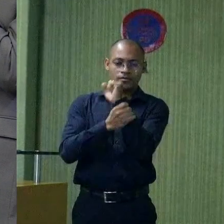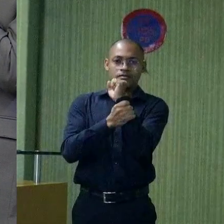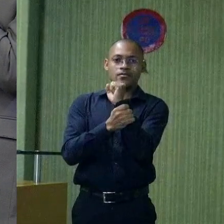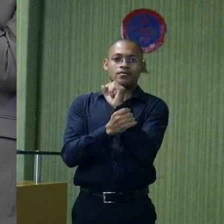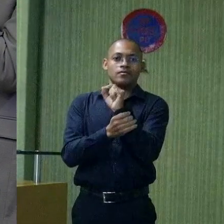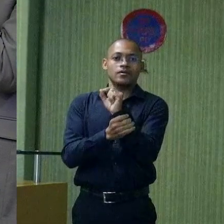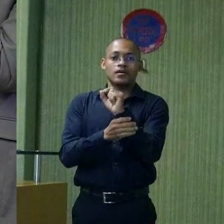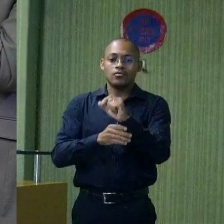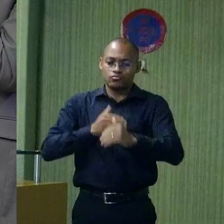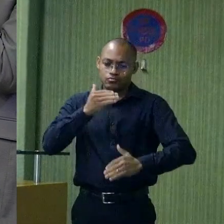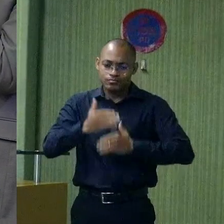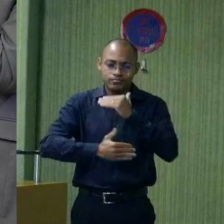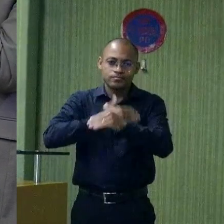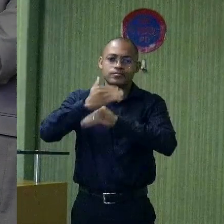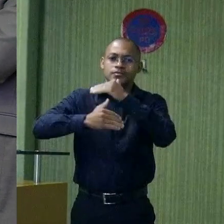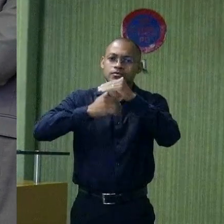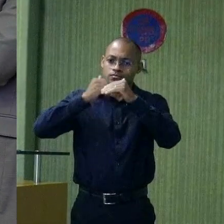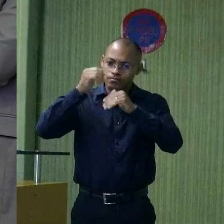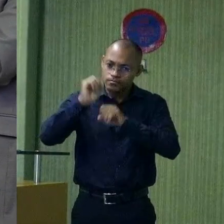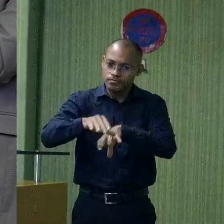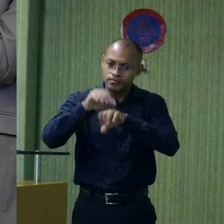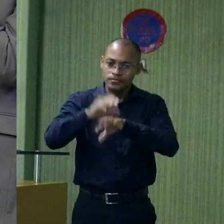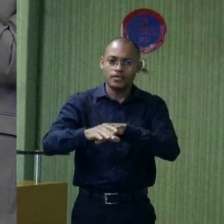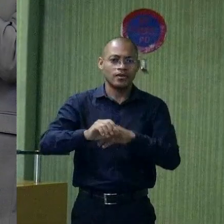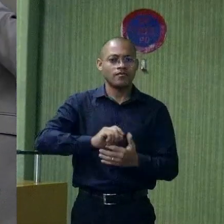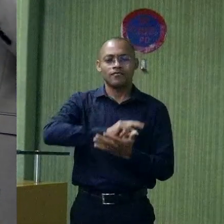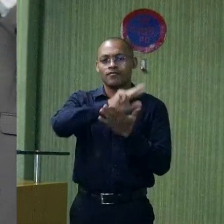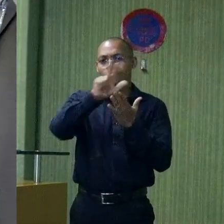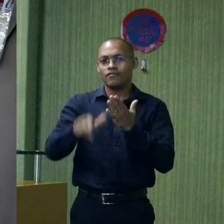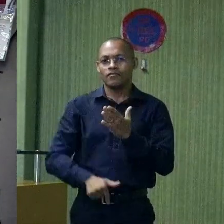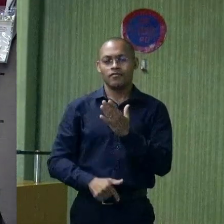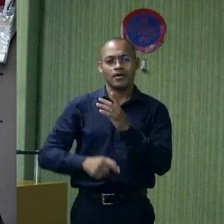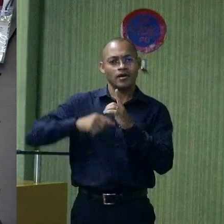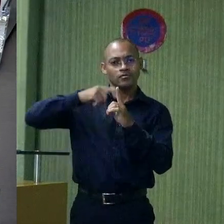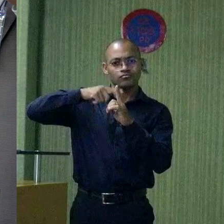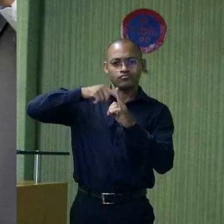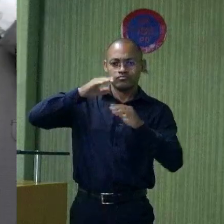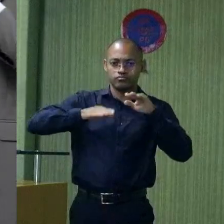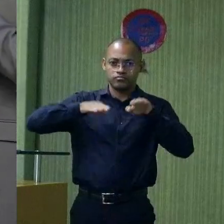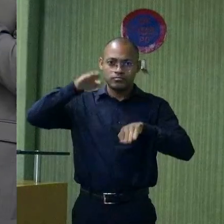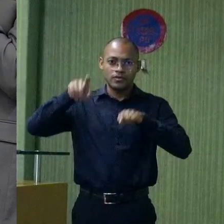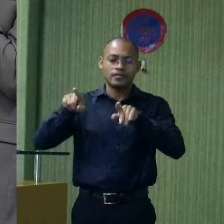manutenção e desenvolvimento do ensino em seus diversos níveis etapas e modalidades